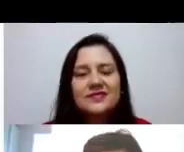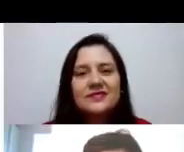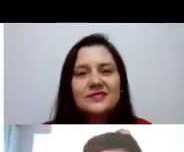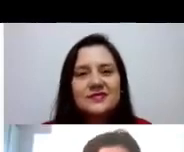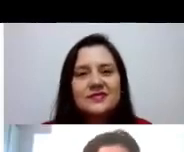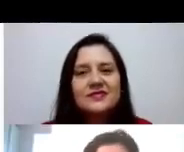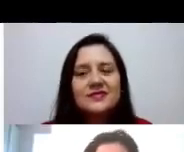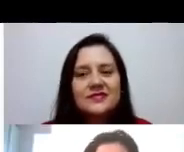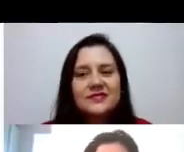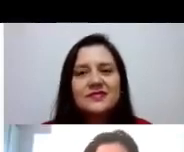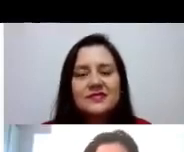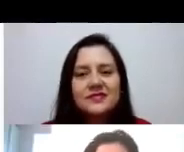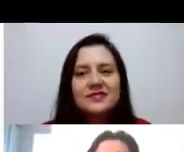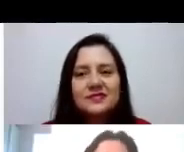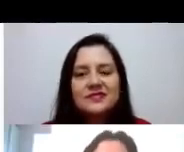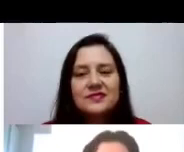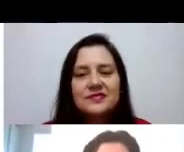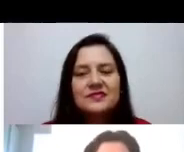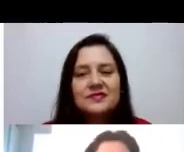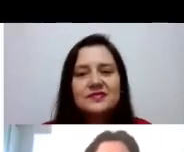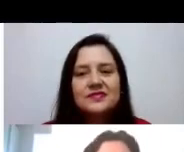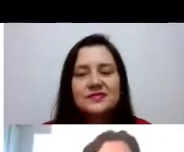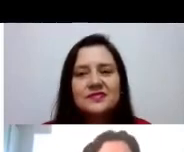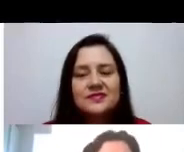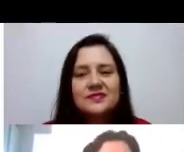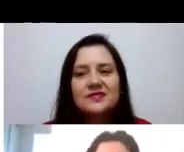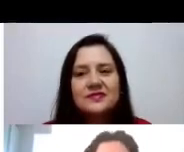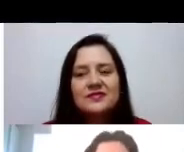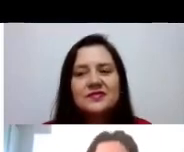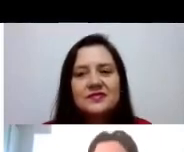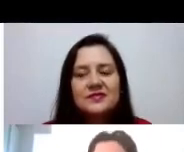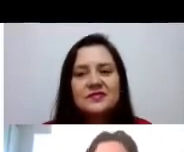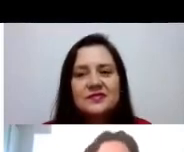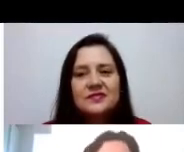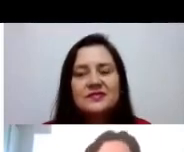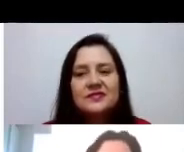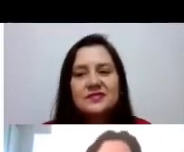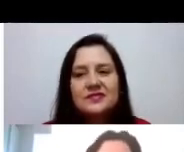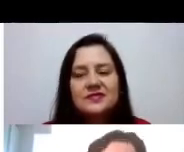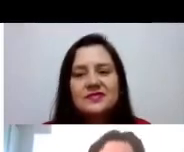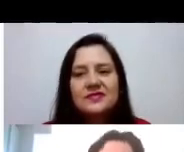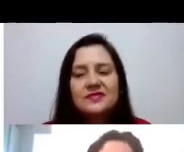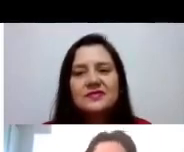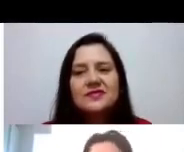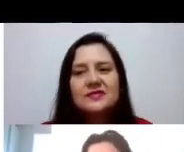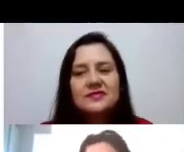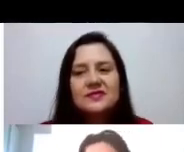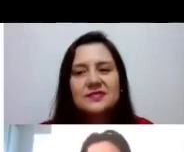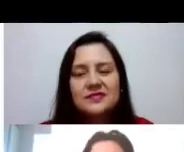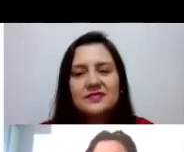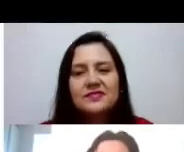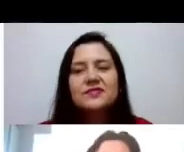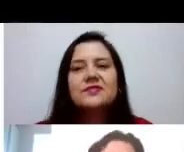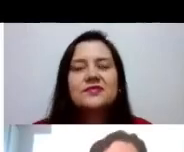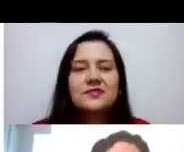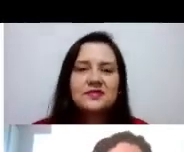lá. Acho que essa é a questão mais importante. Porque isso, gente, de ter uma função, um cargo, a gente sabe que vai de